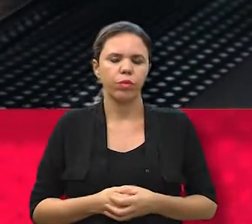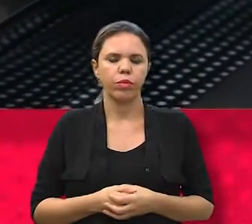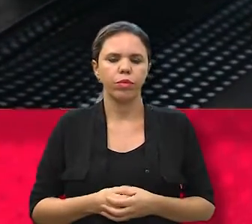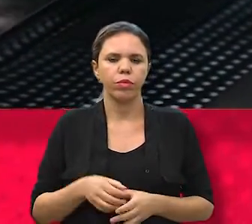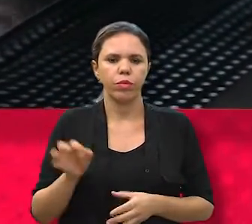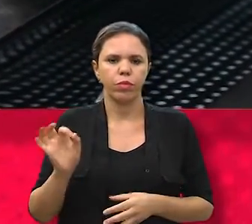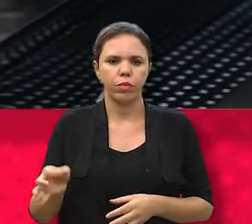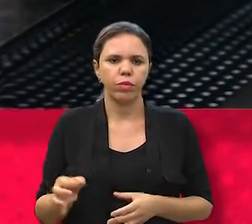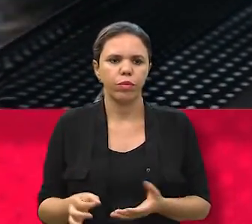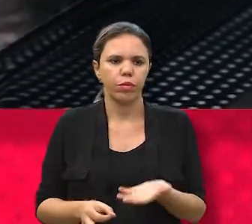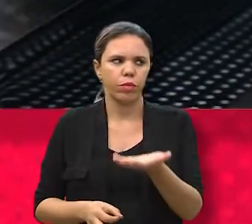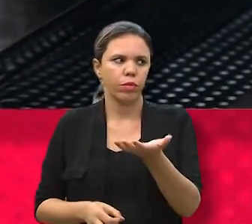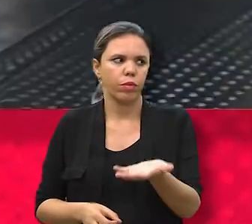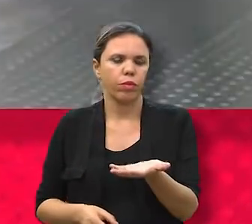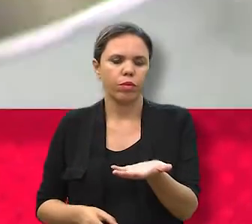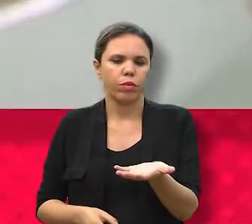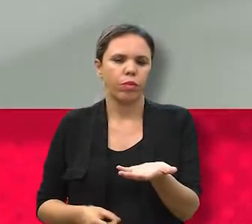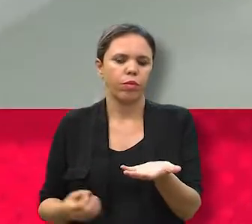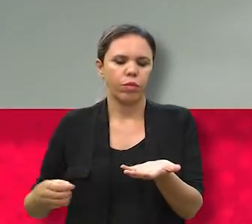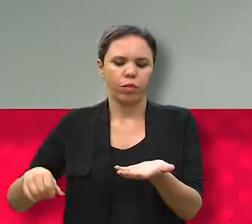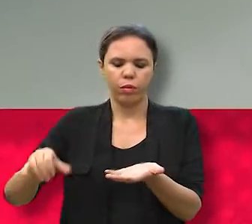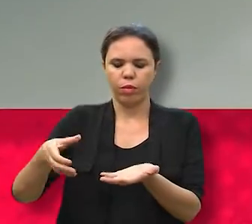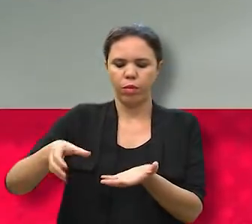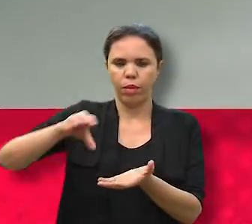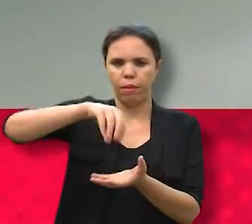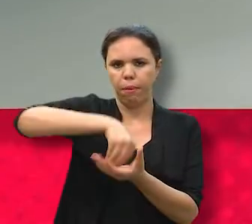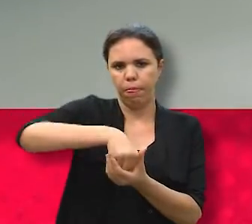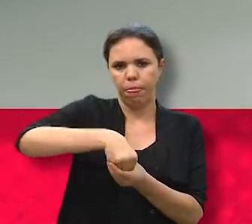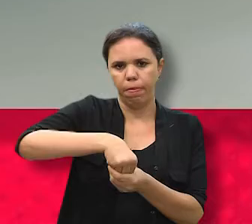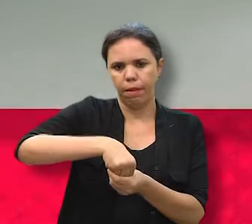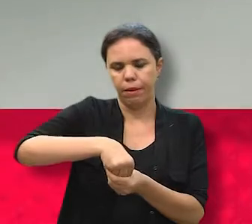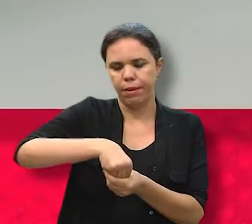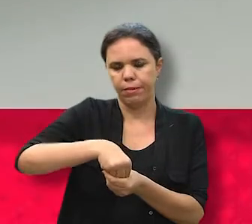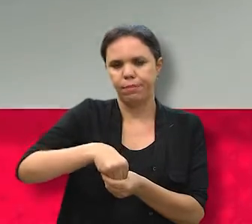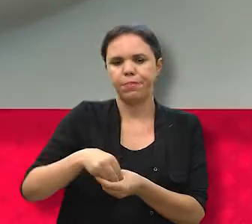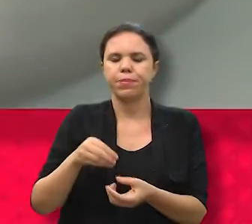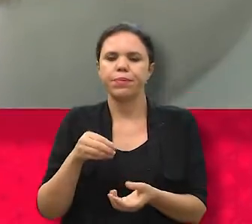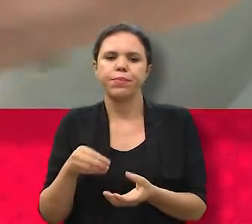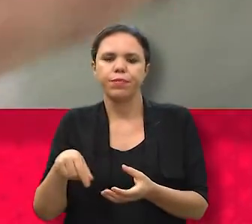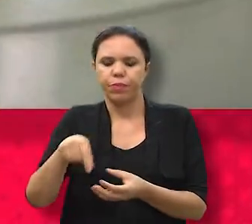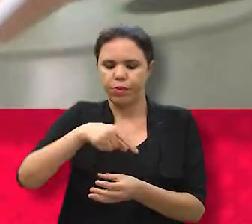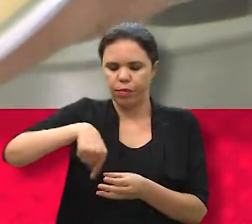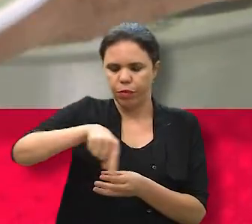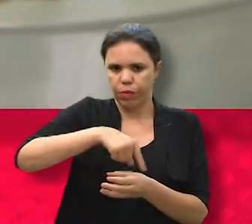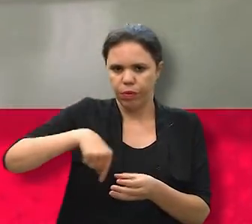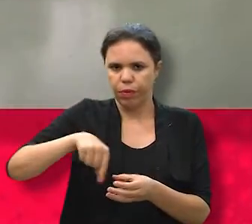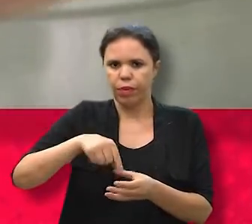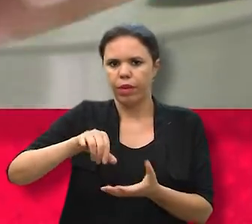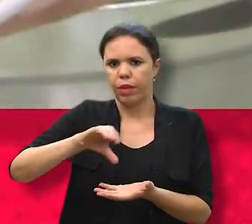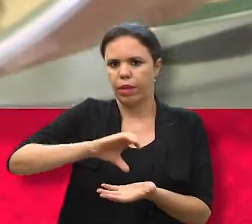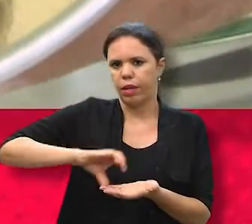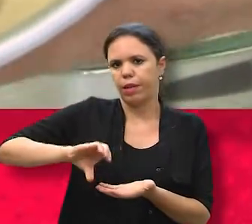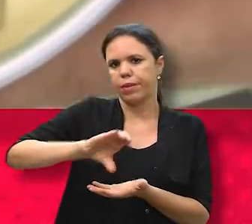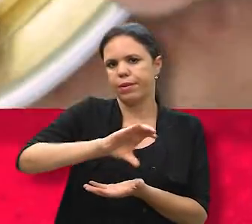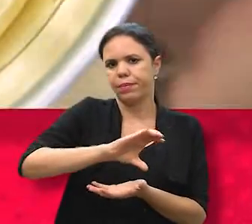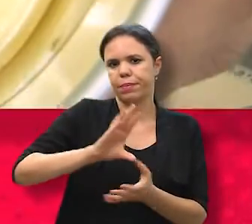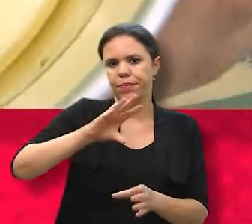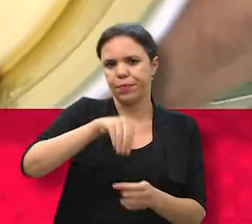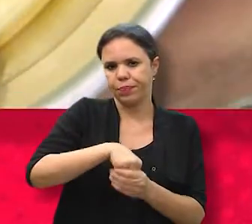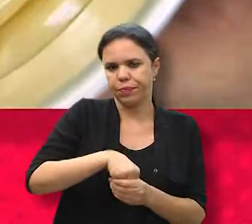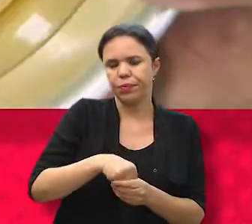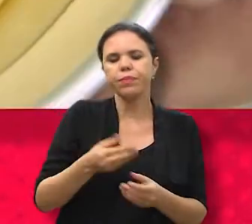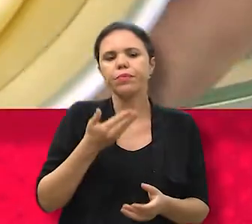ideal é você colocar a calda na forma, e aí você vai girar essa forminha para a calda pegar toda a lateral, porque ela